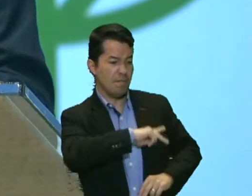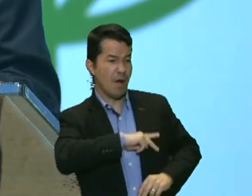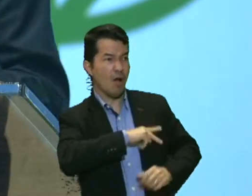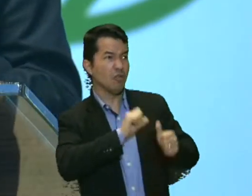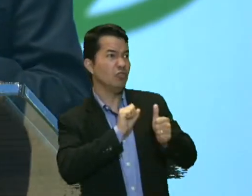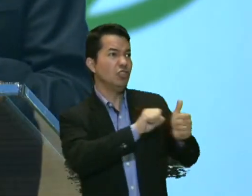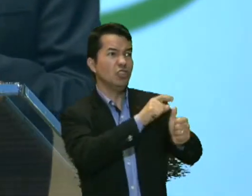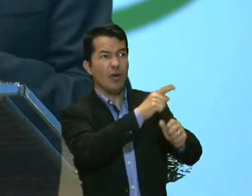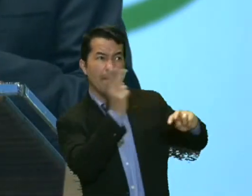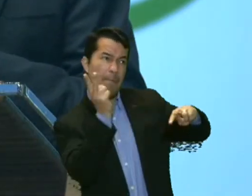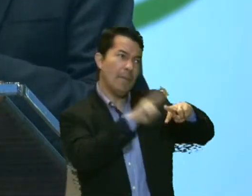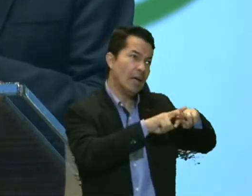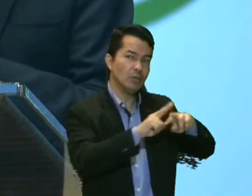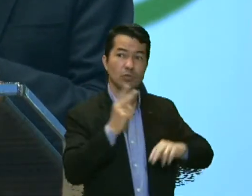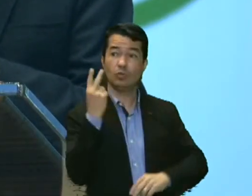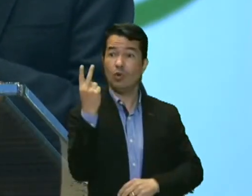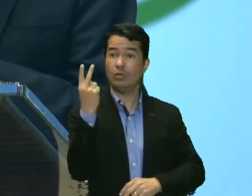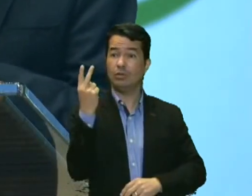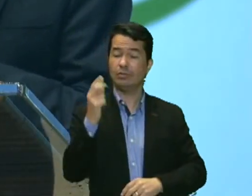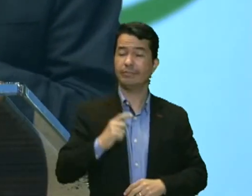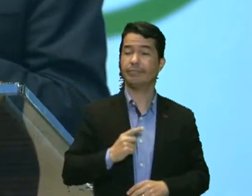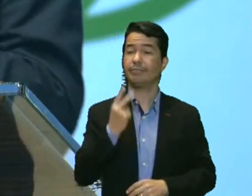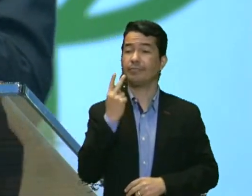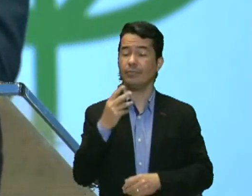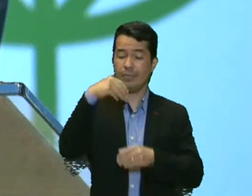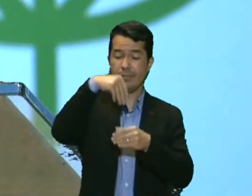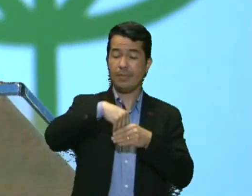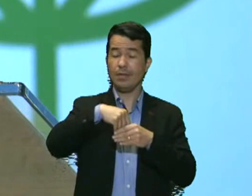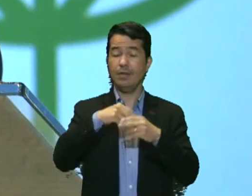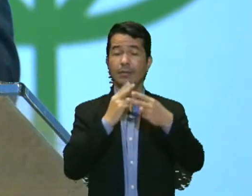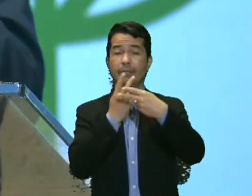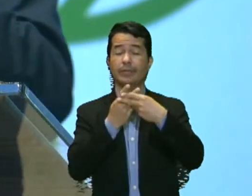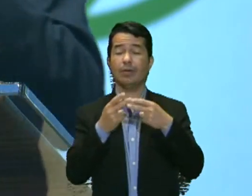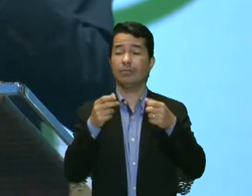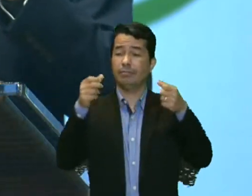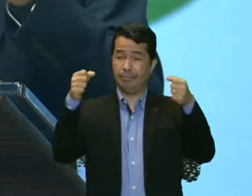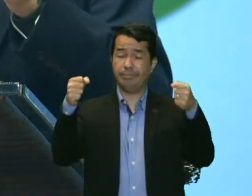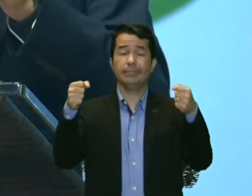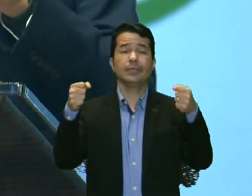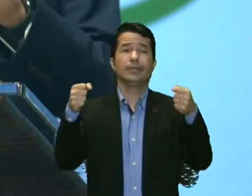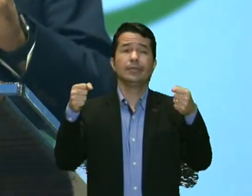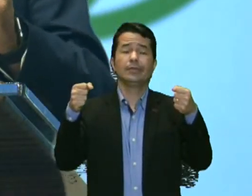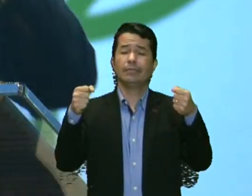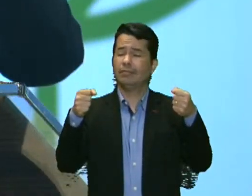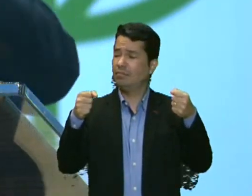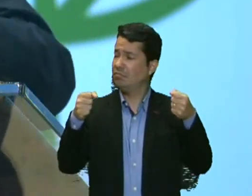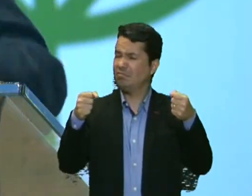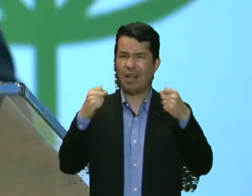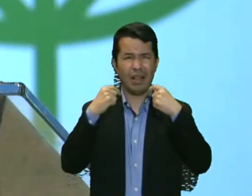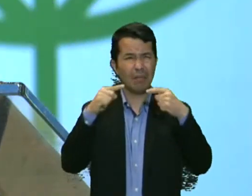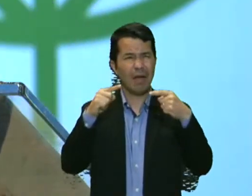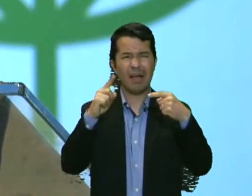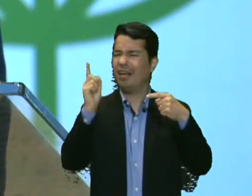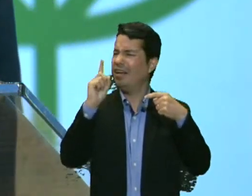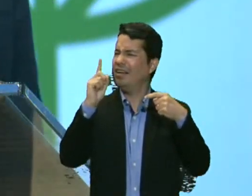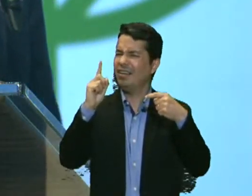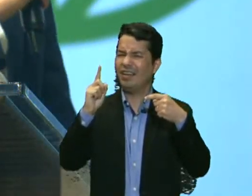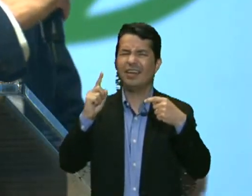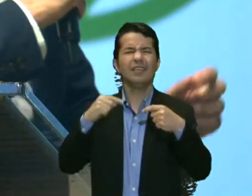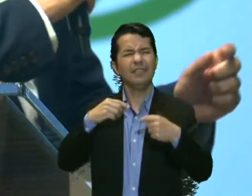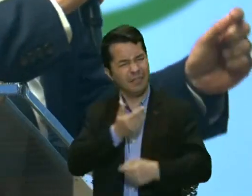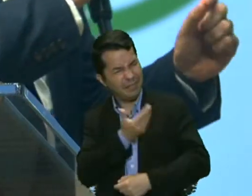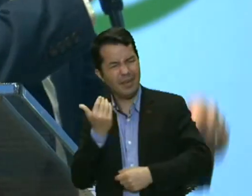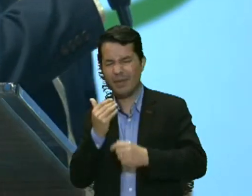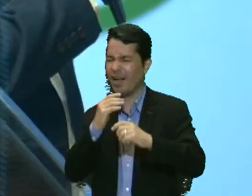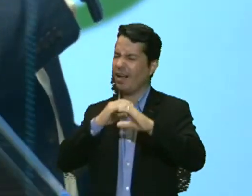E naquele instante, eles lá na prisão, eles começam a cantar e adorar ao Senhor presos. Se